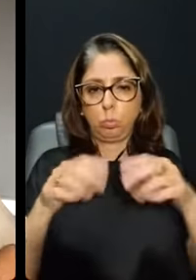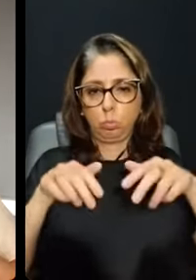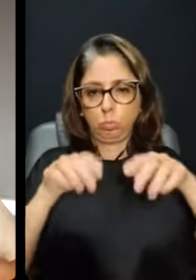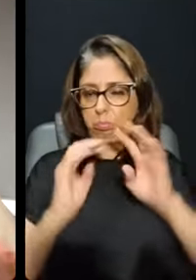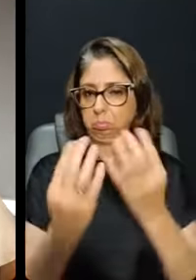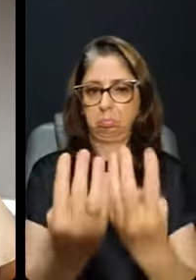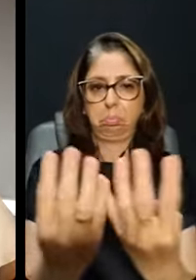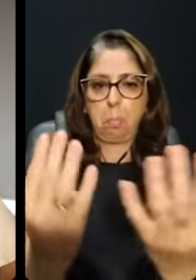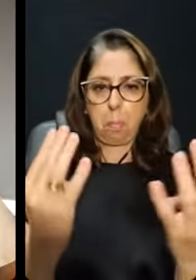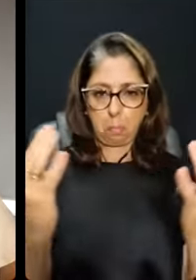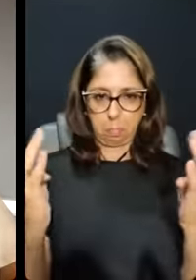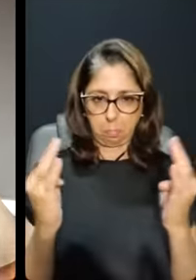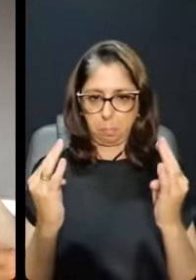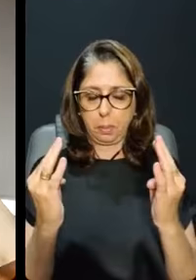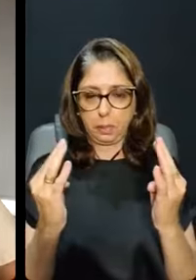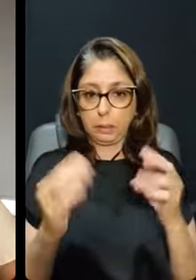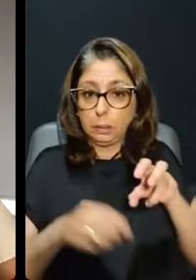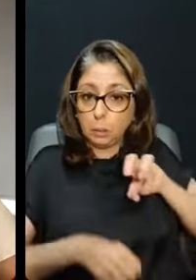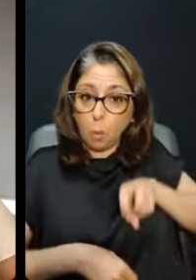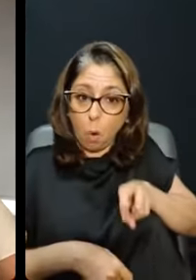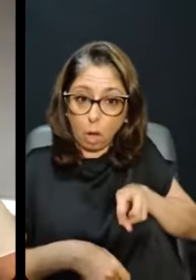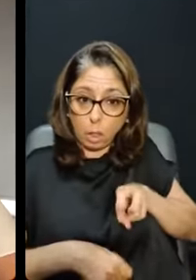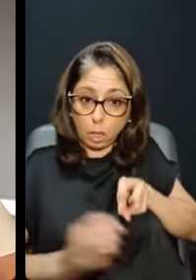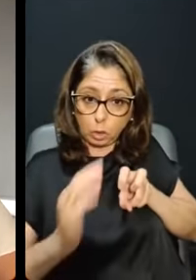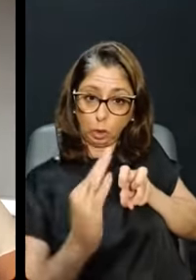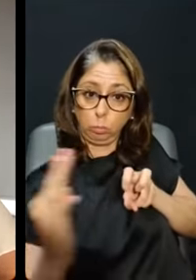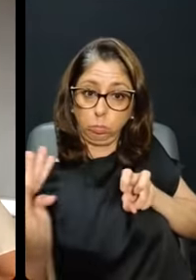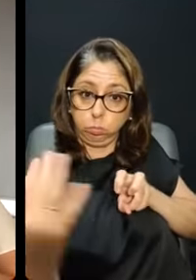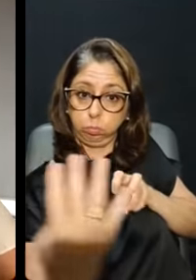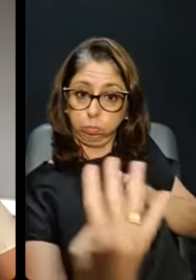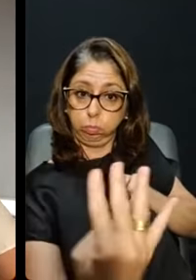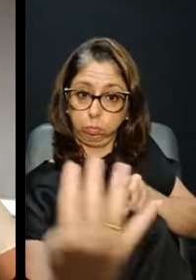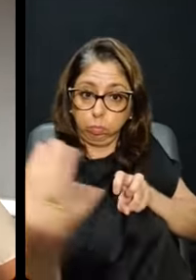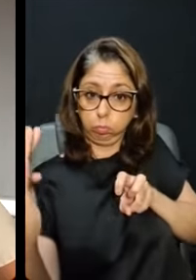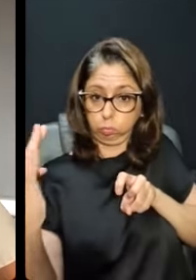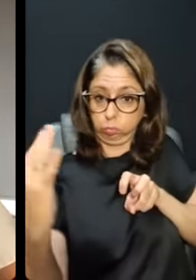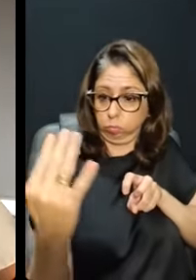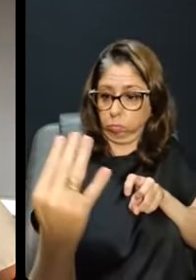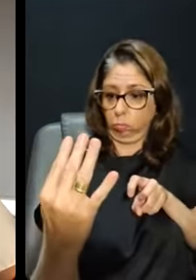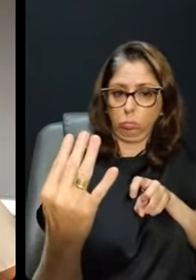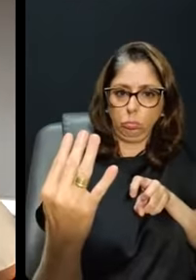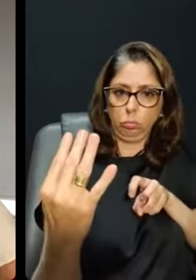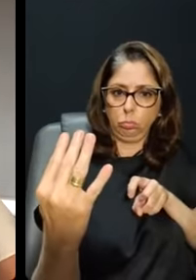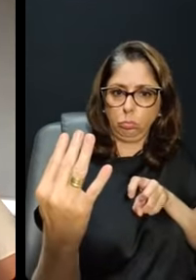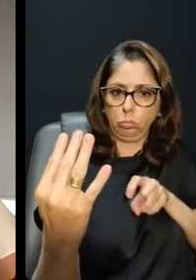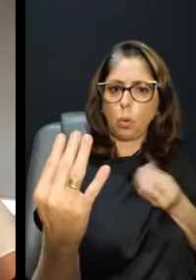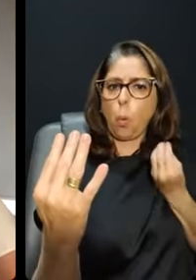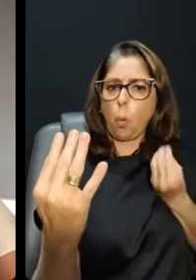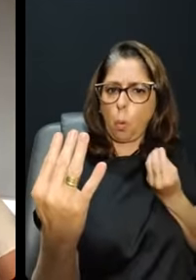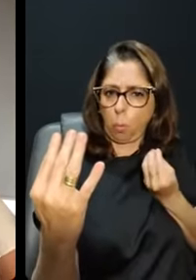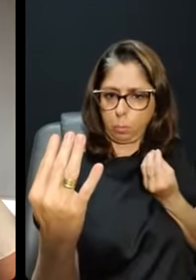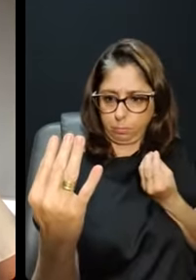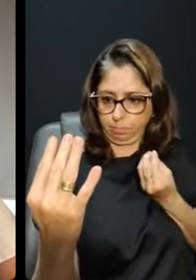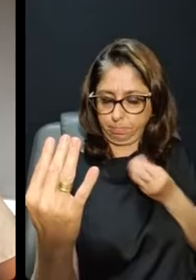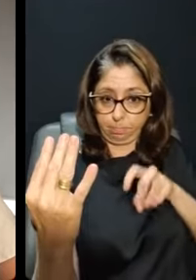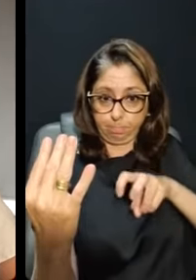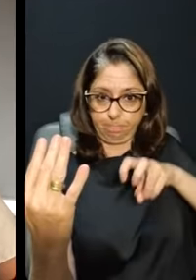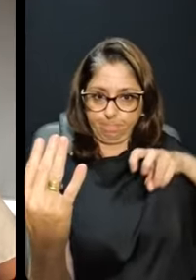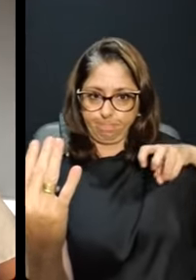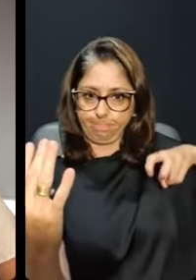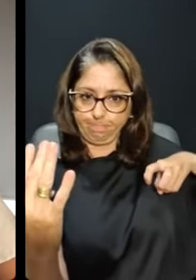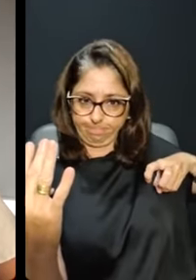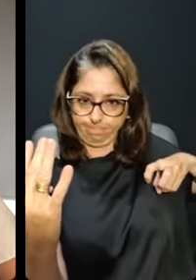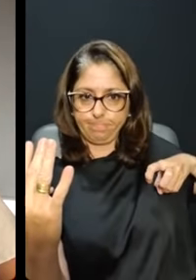em função da pessoa sentada em cadeira de rodas numa arquibancada. No entanto, quando